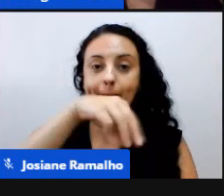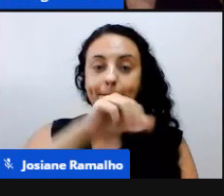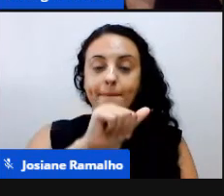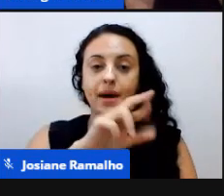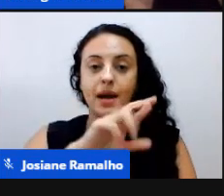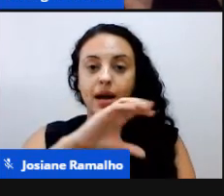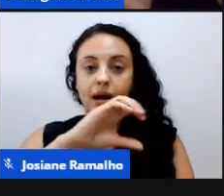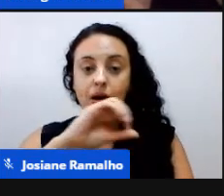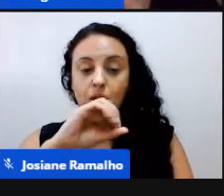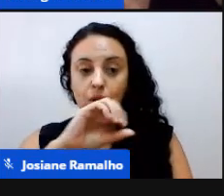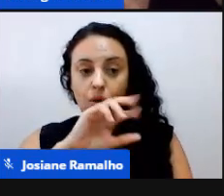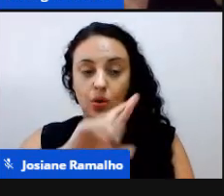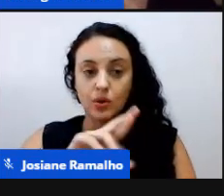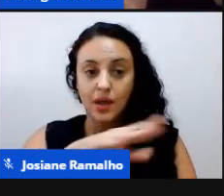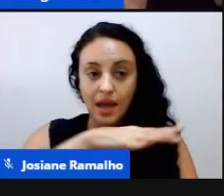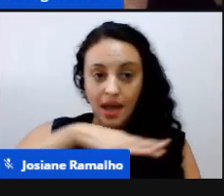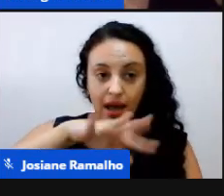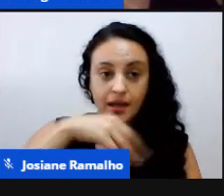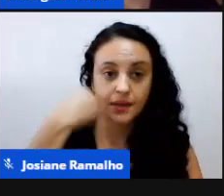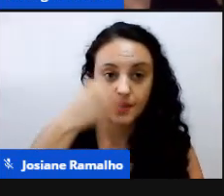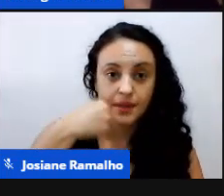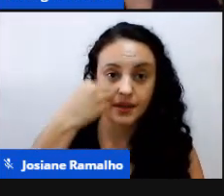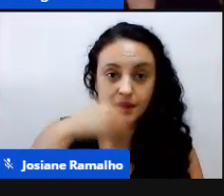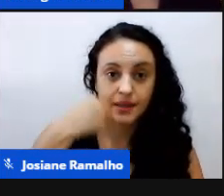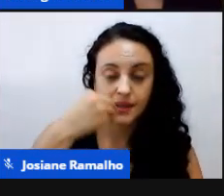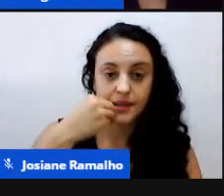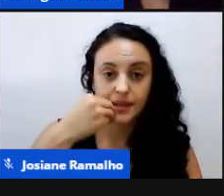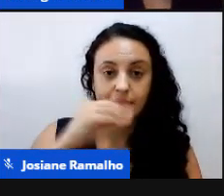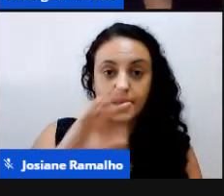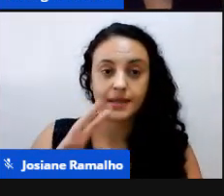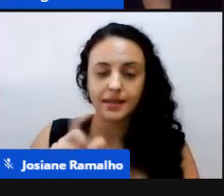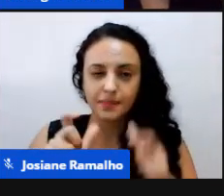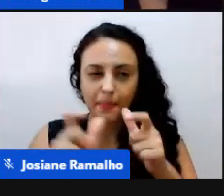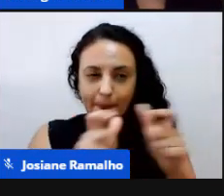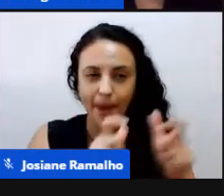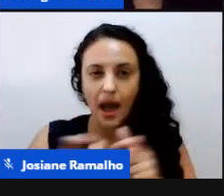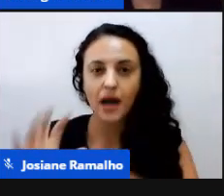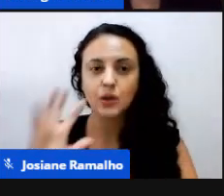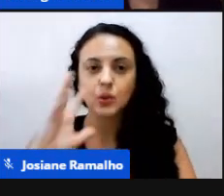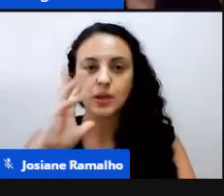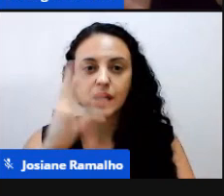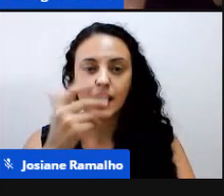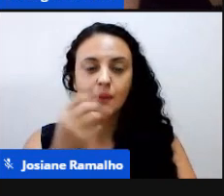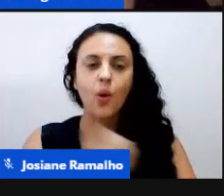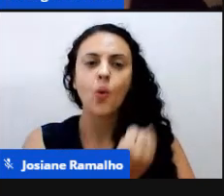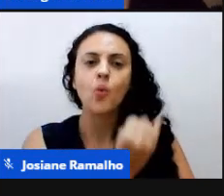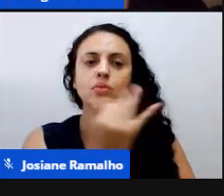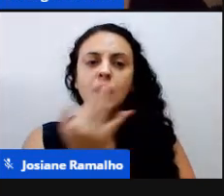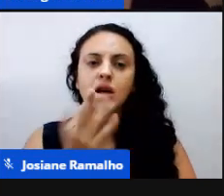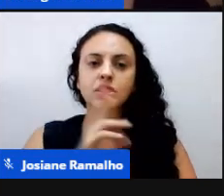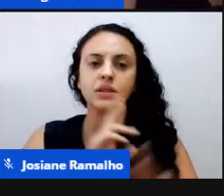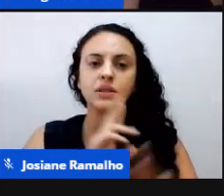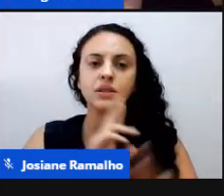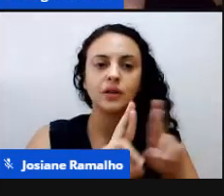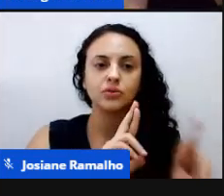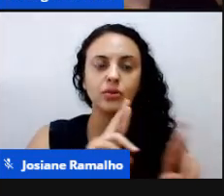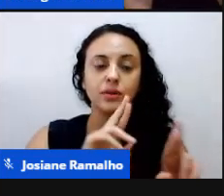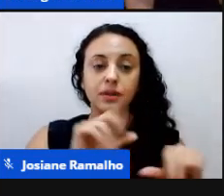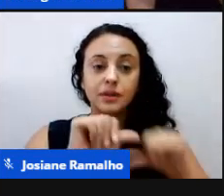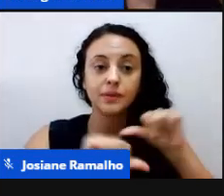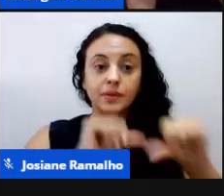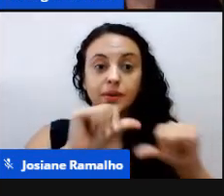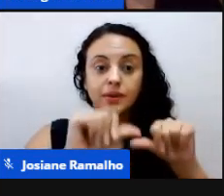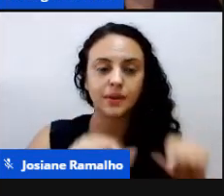espaço, tempo, quantidades, relações e transformações. Por que nós colocamos grupo 5 e primeiro ano aqui? Porque